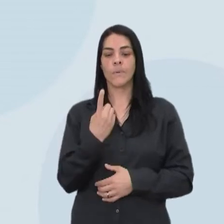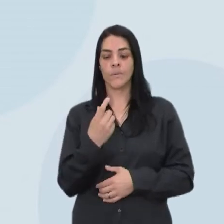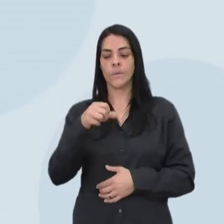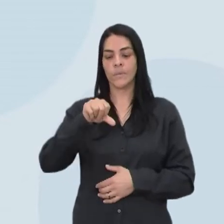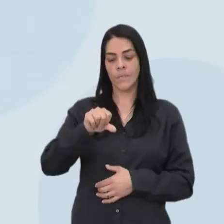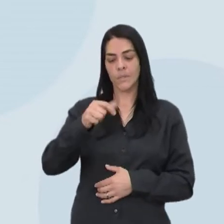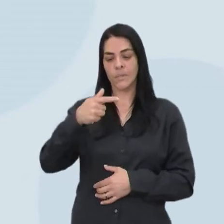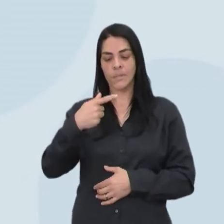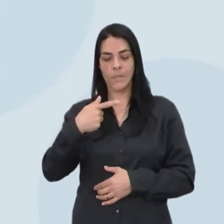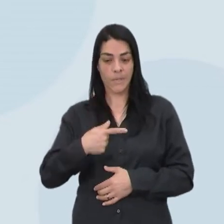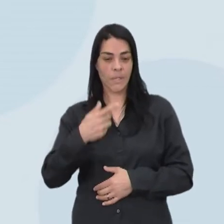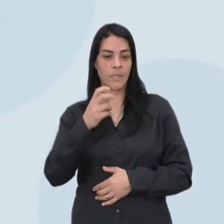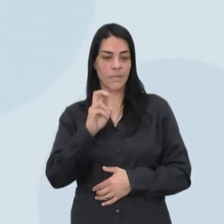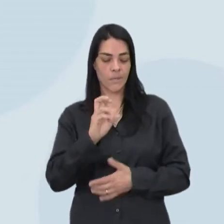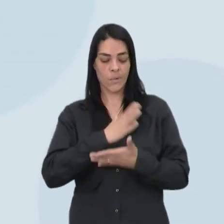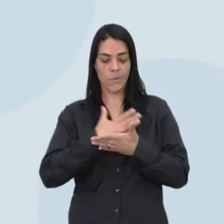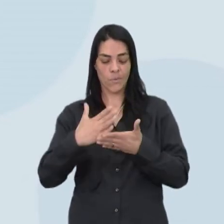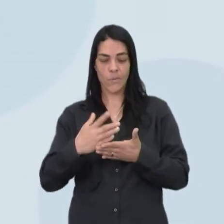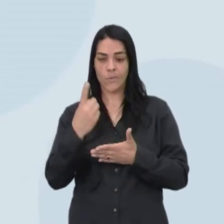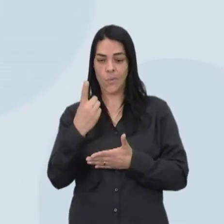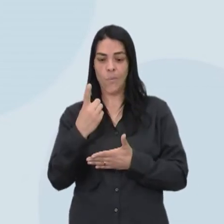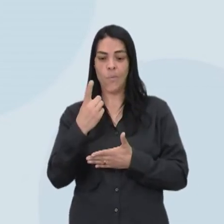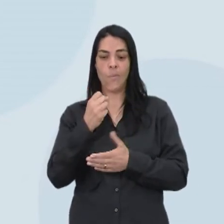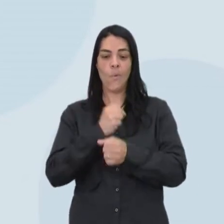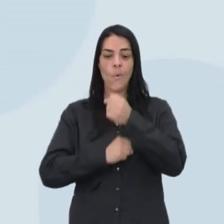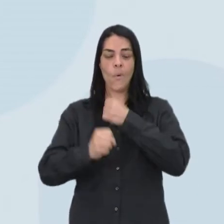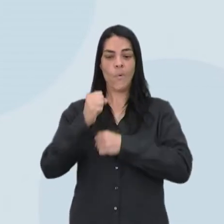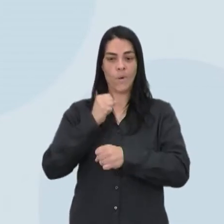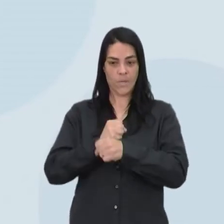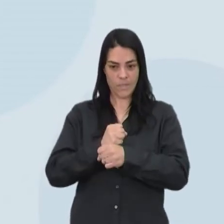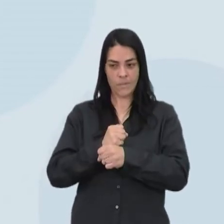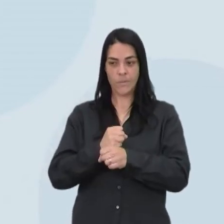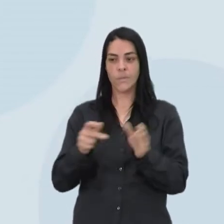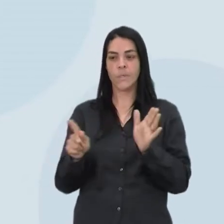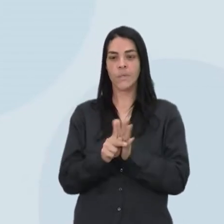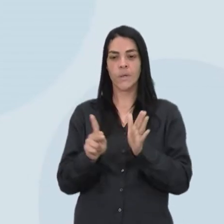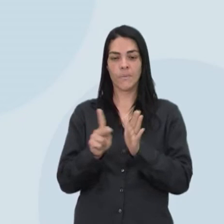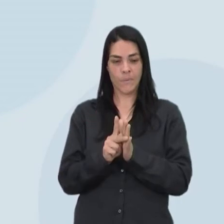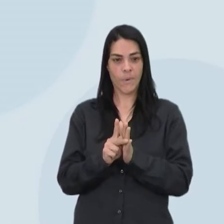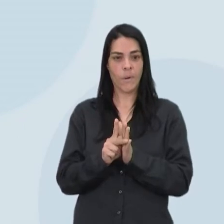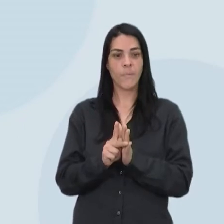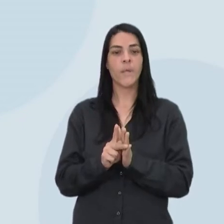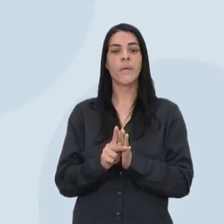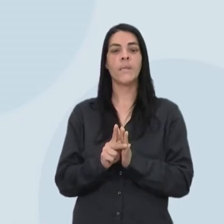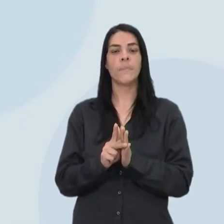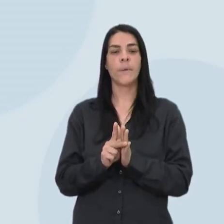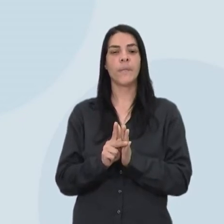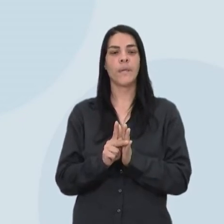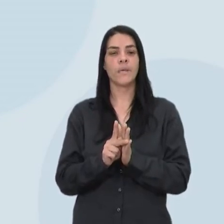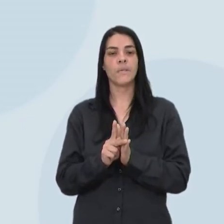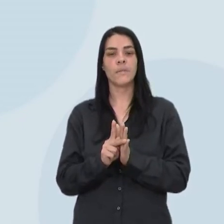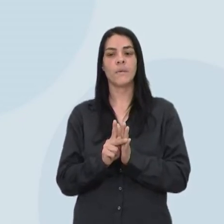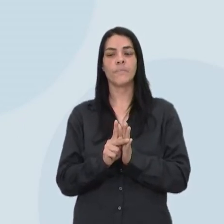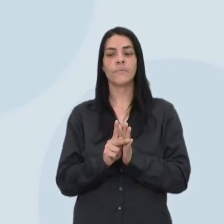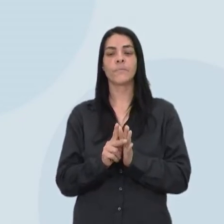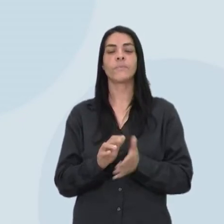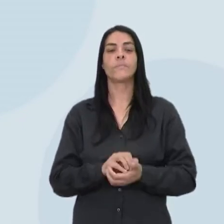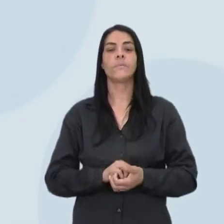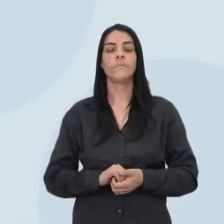1775, ou seja, ela começou um ano antes da própria independência, né, da Declaração de Independência dos Estados